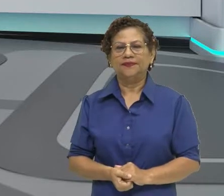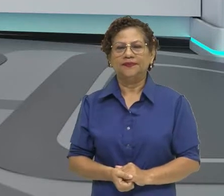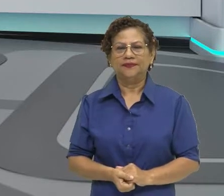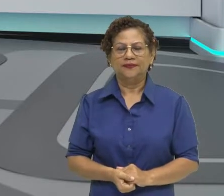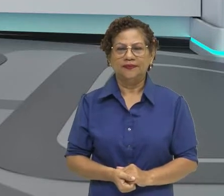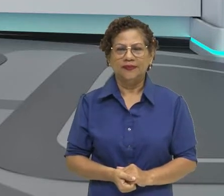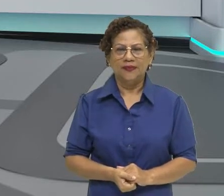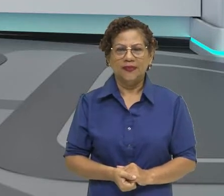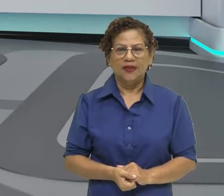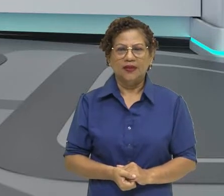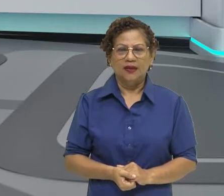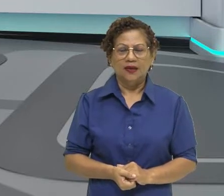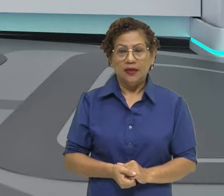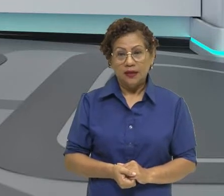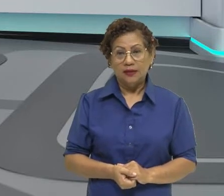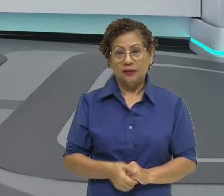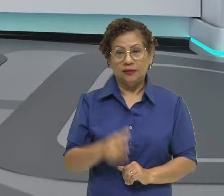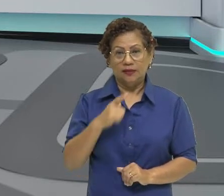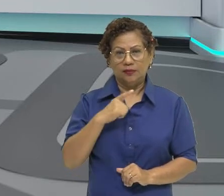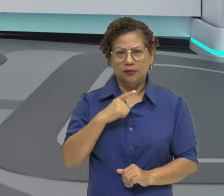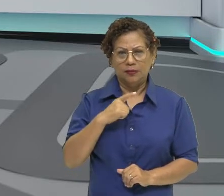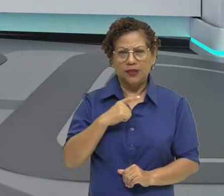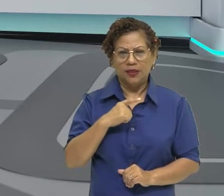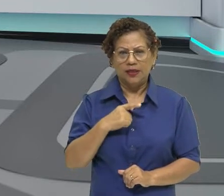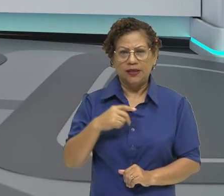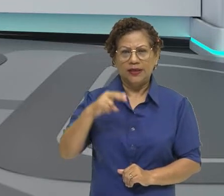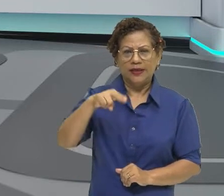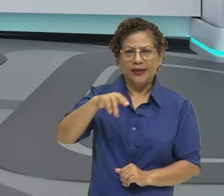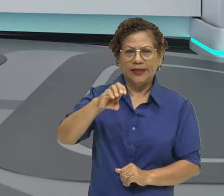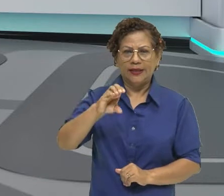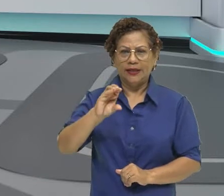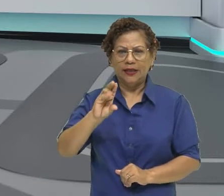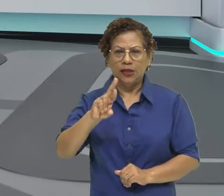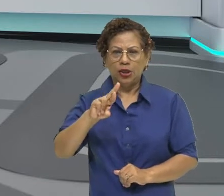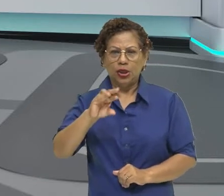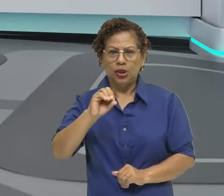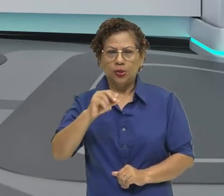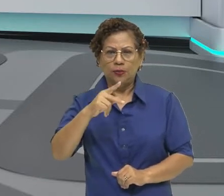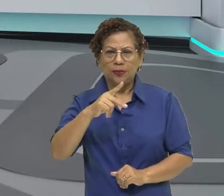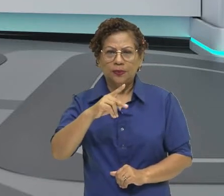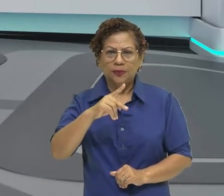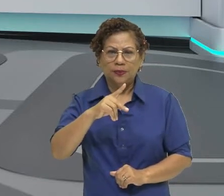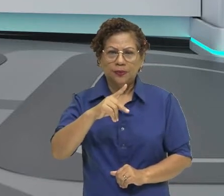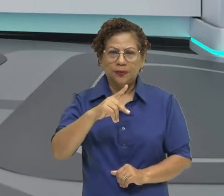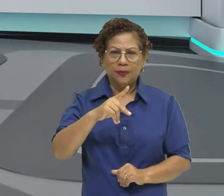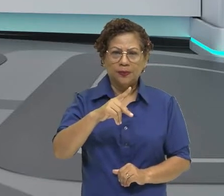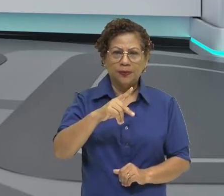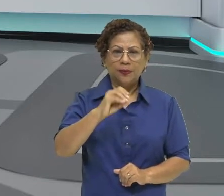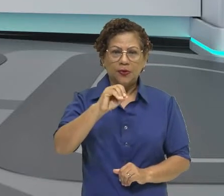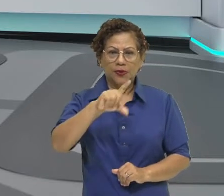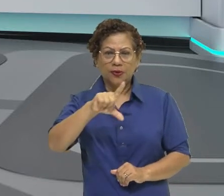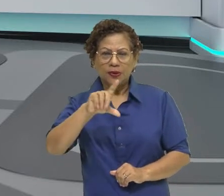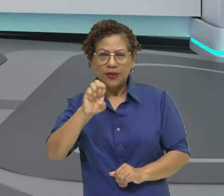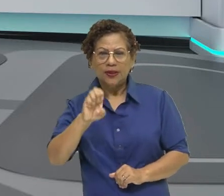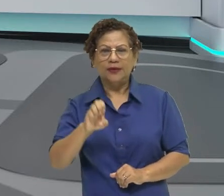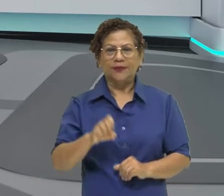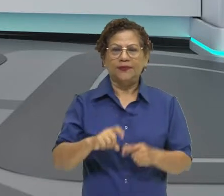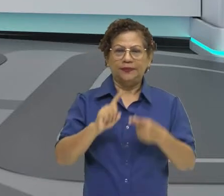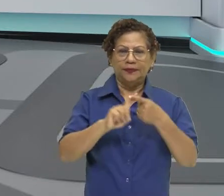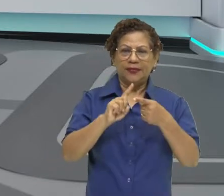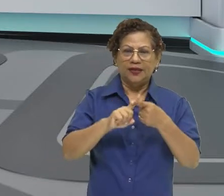Necrópole de Gizé, onde estão localizadas as pirâmides de Kelpis, Kefren e Miquerinos. Professora, quem são essas